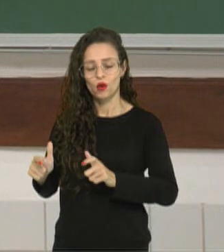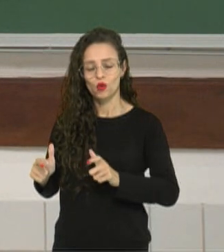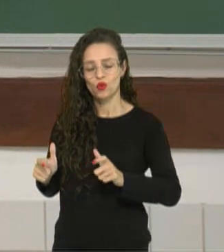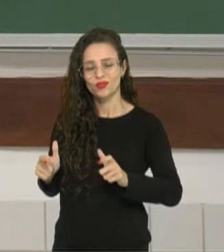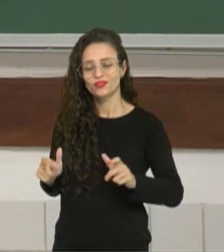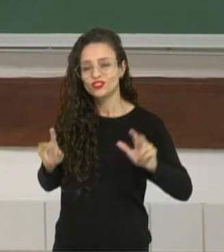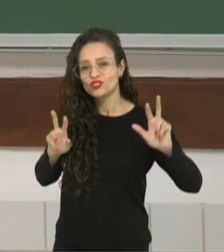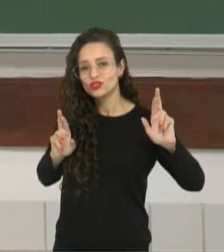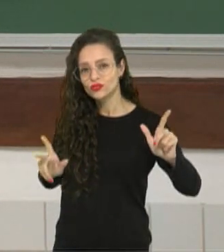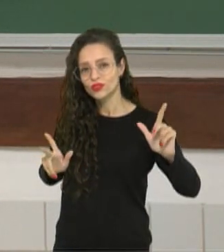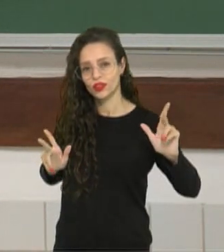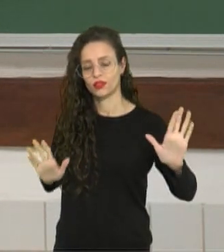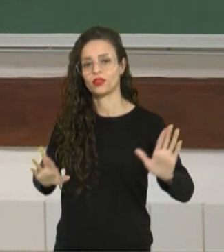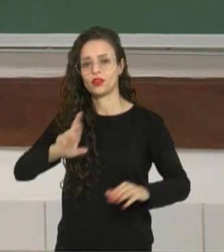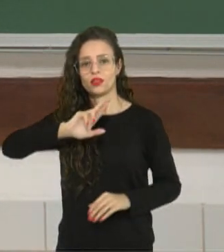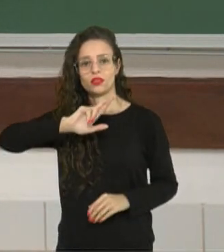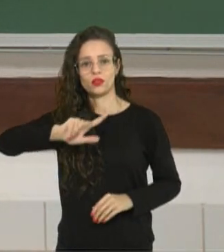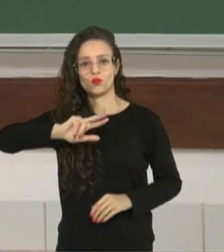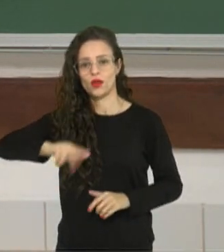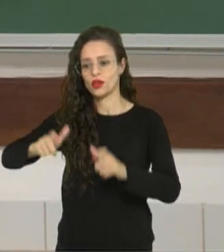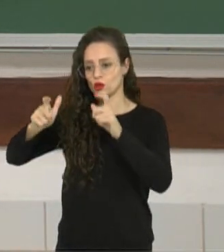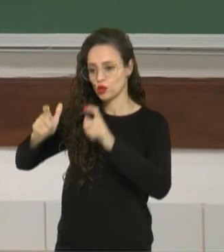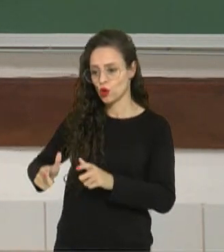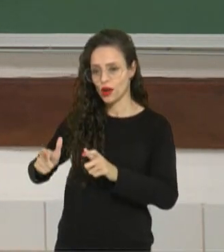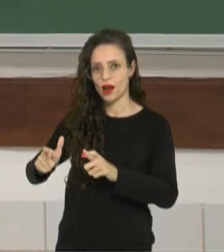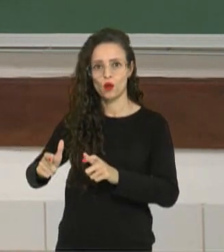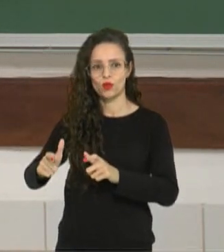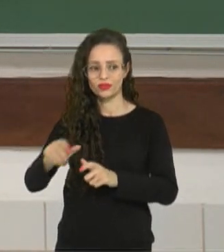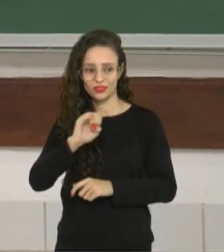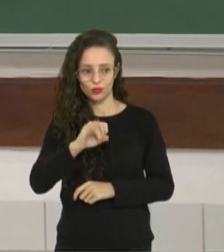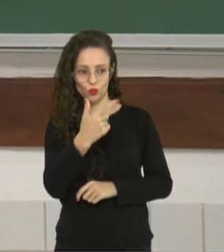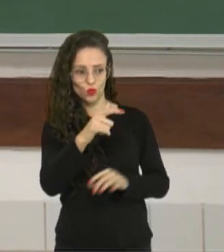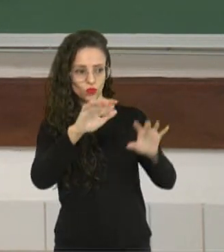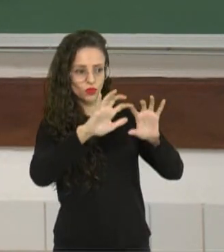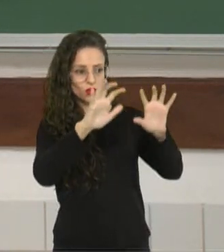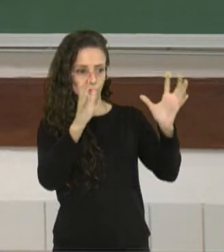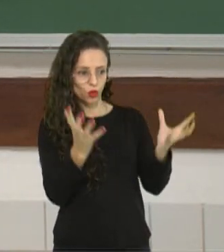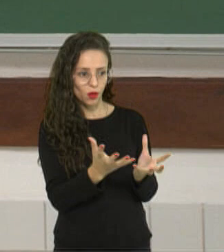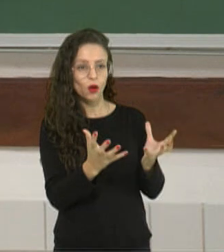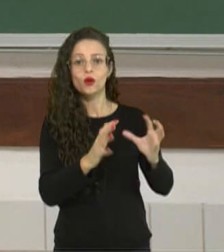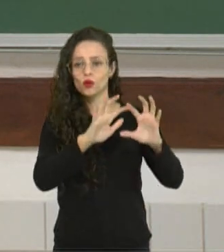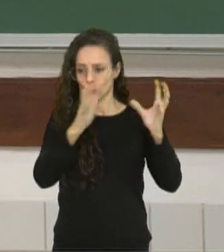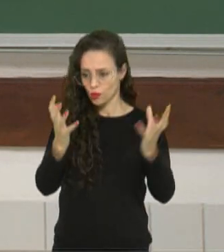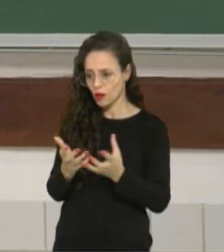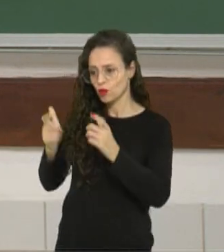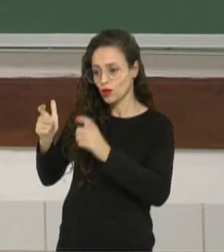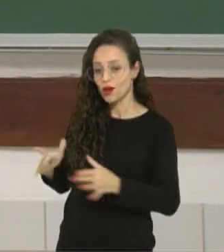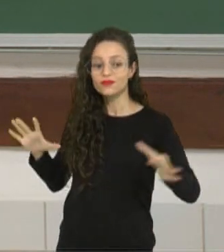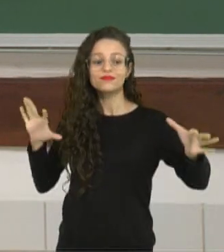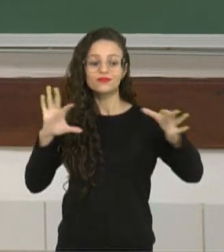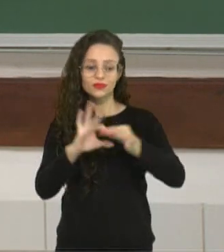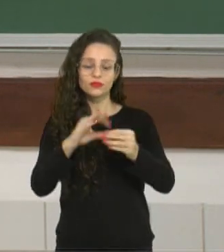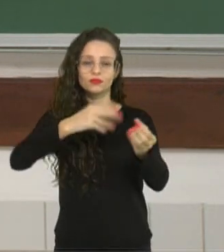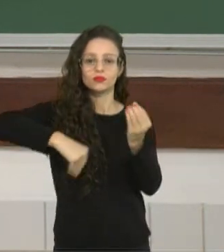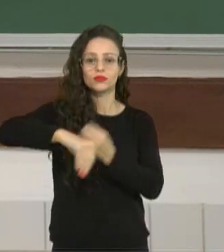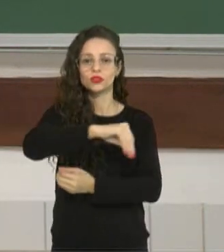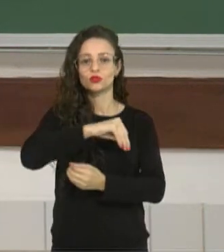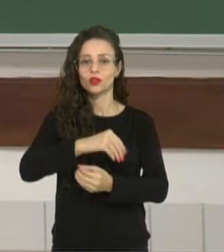tempo inteiro. Quer dizer, não existe o local sem o global e não existe o global sem o local. Por isso é que isso há